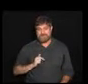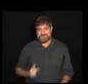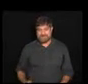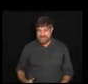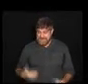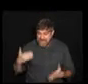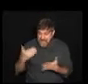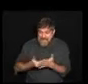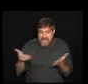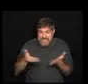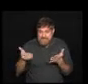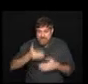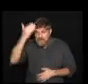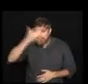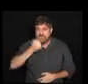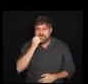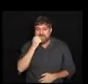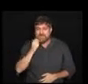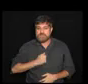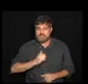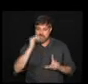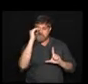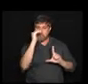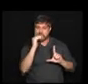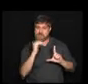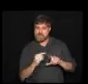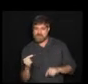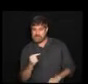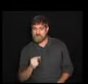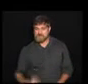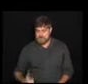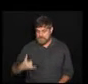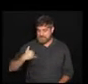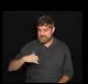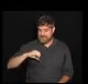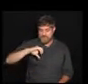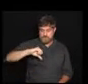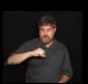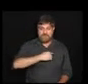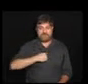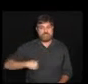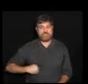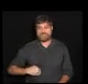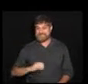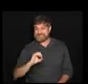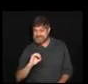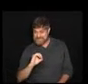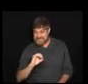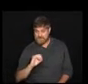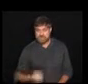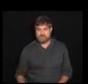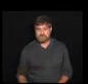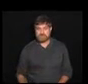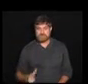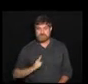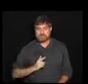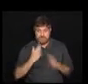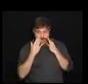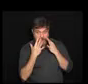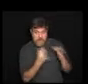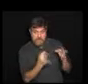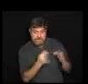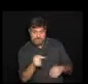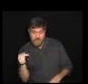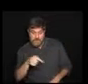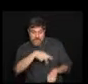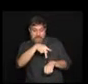validação científica, a gente tinha o seguinte, até 9 anos, na China, nenhuma criança morreu. Queria chamar a atenção que